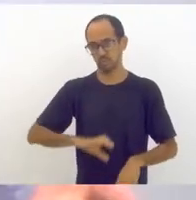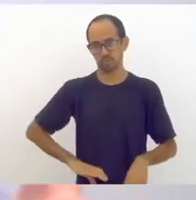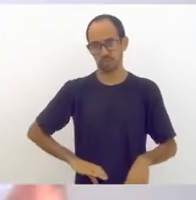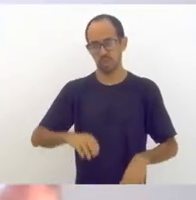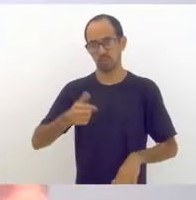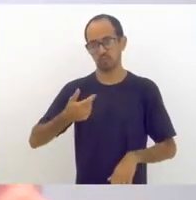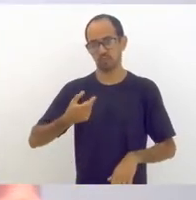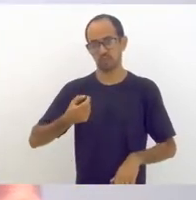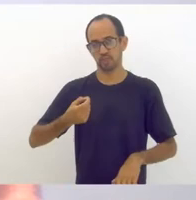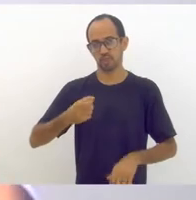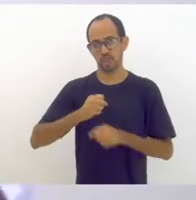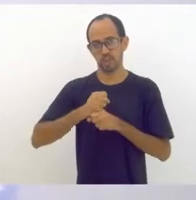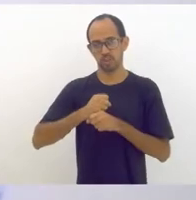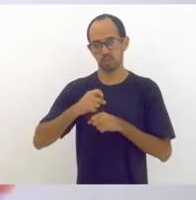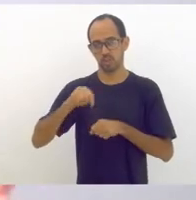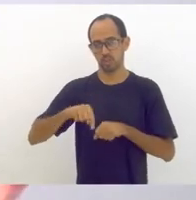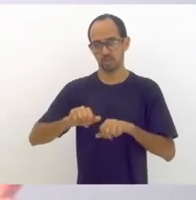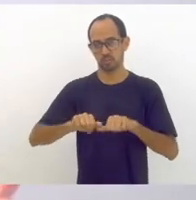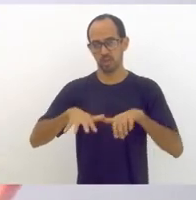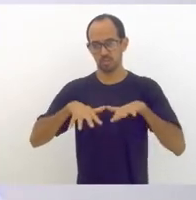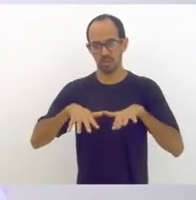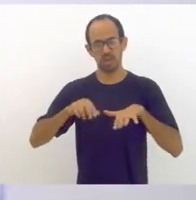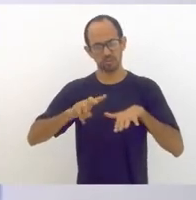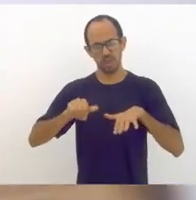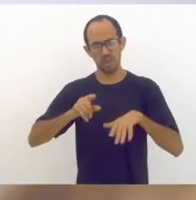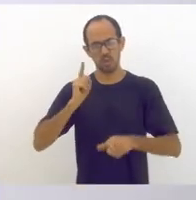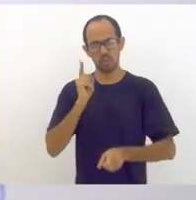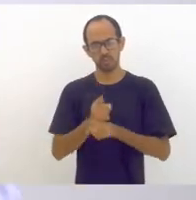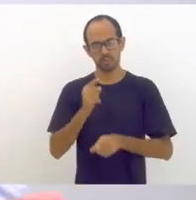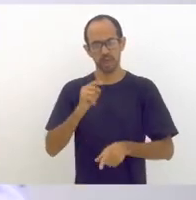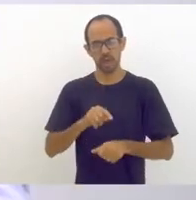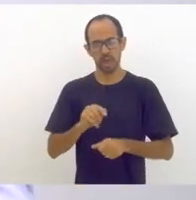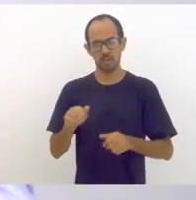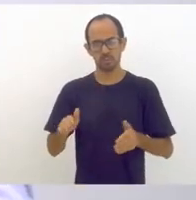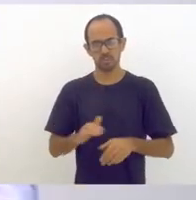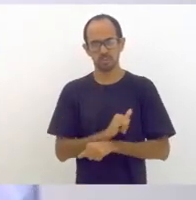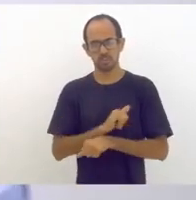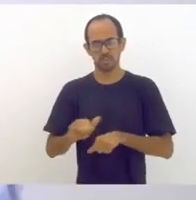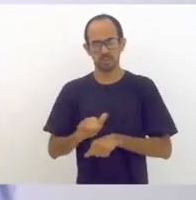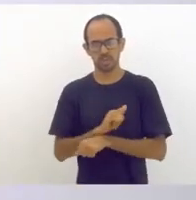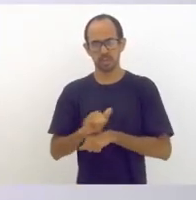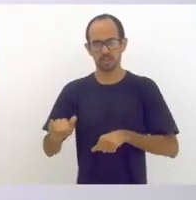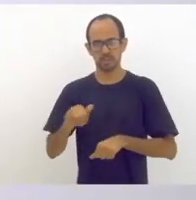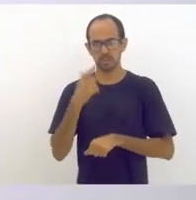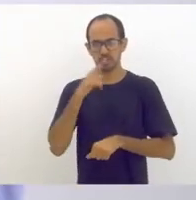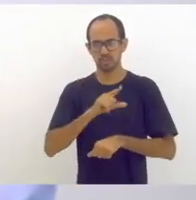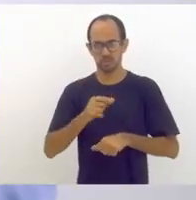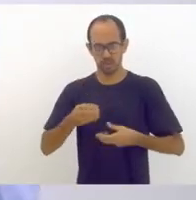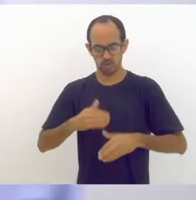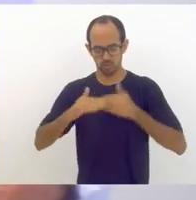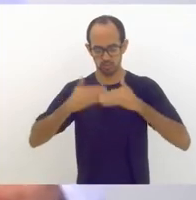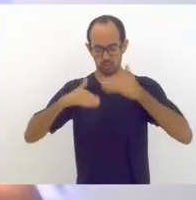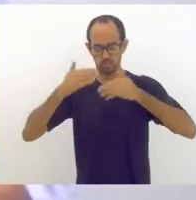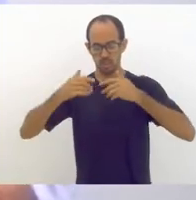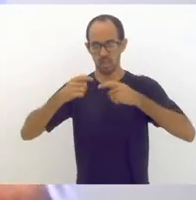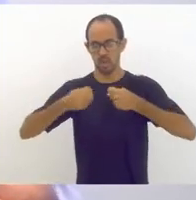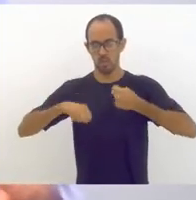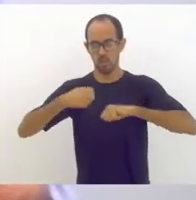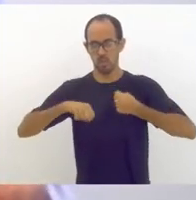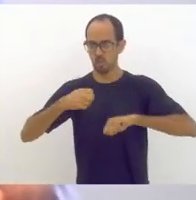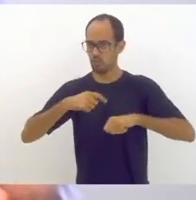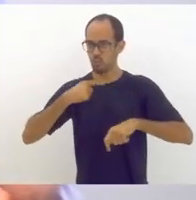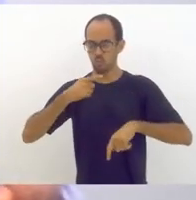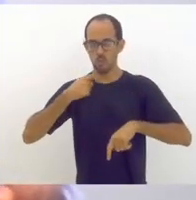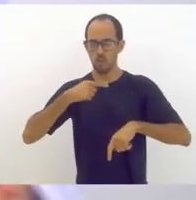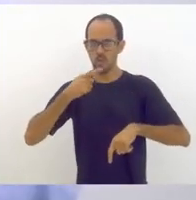anos aqui no Parlamento, e a gente vai encontrar um caminho que atenda o desenvolvimento econômico e que também garanta. Não tenho dúvida que a gente vai chegar a um